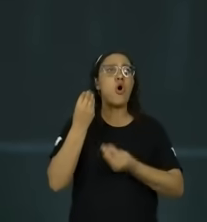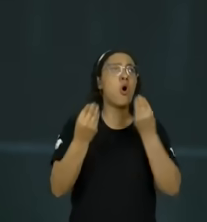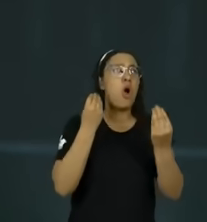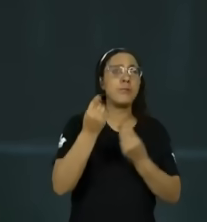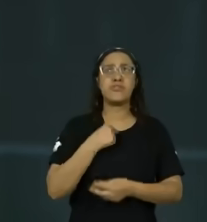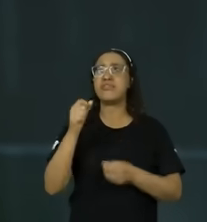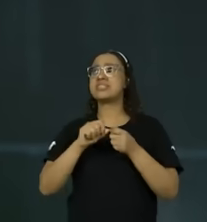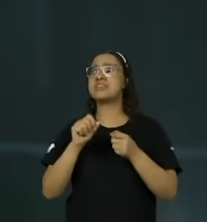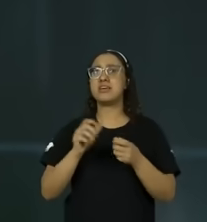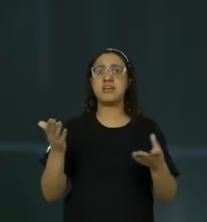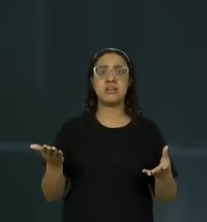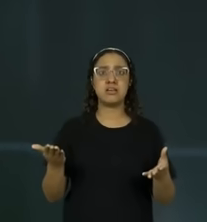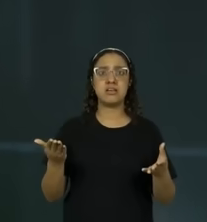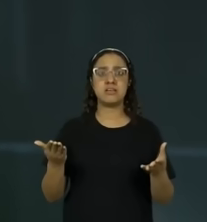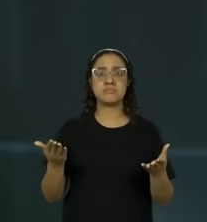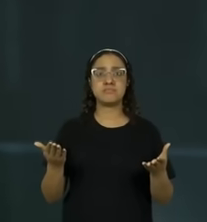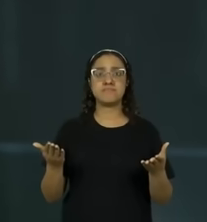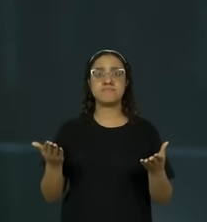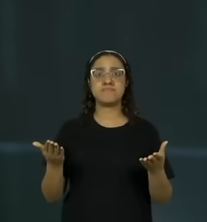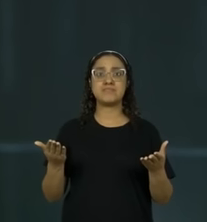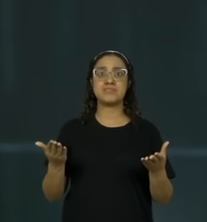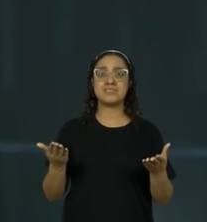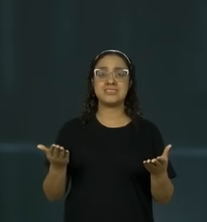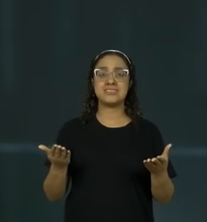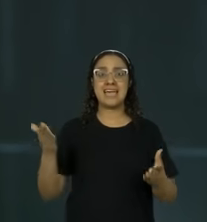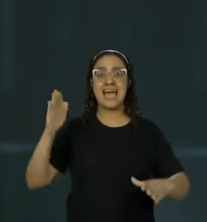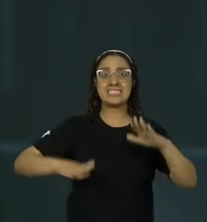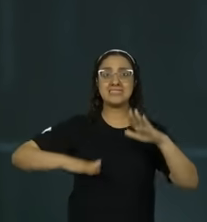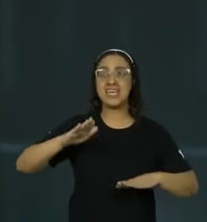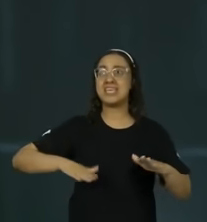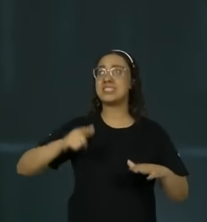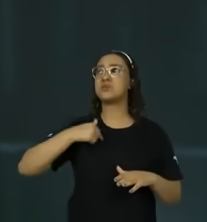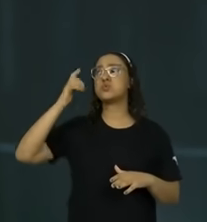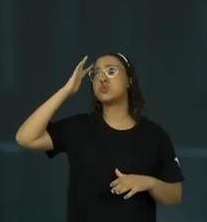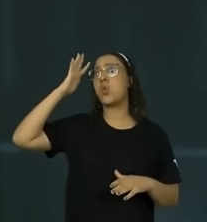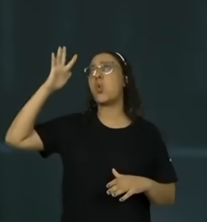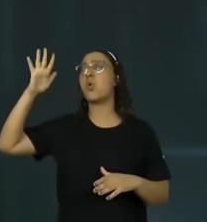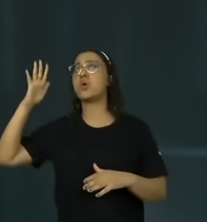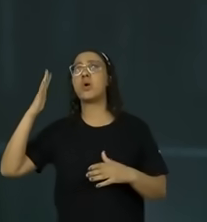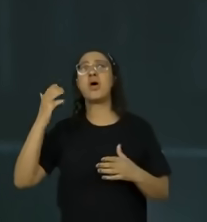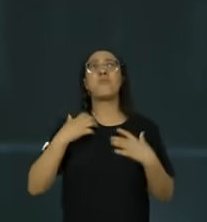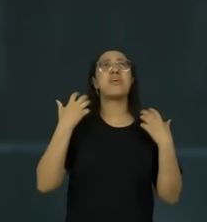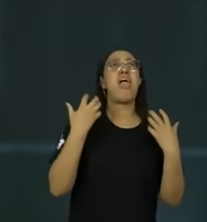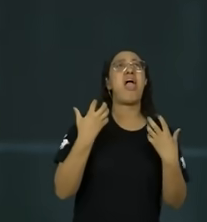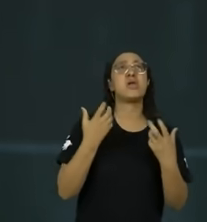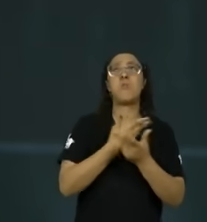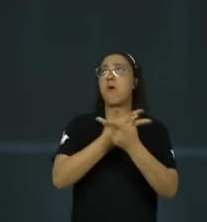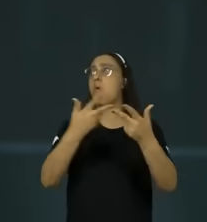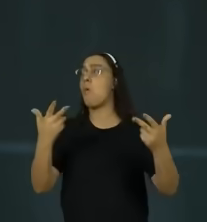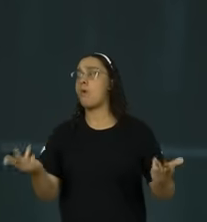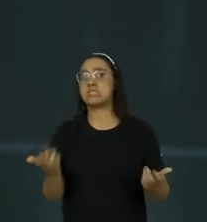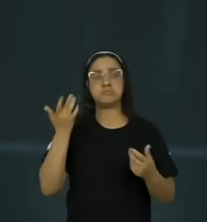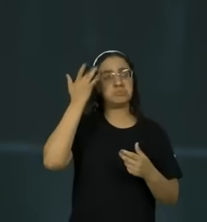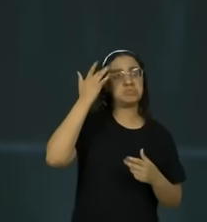acontece quando os seus sonhos são atingidos por traidores? Pessoas que você tinha muita confiança neles, mas de repente